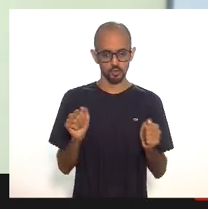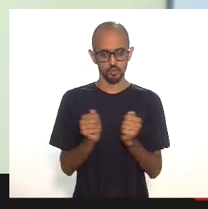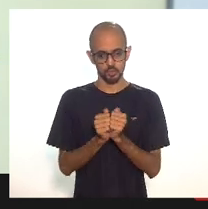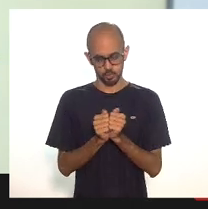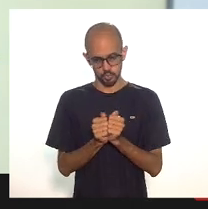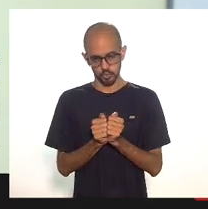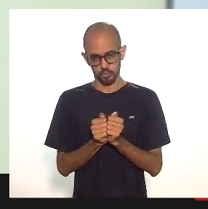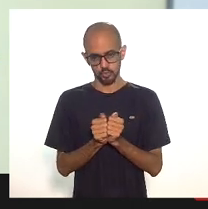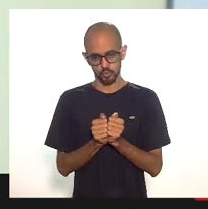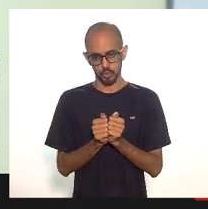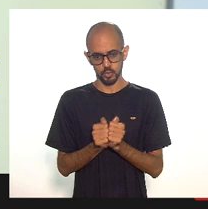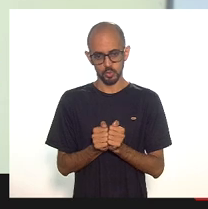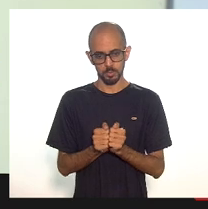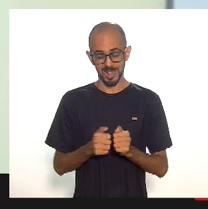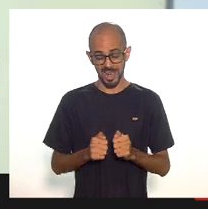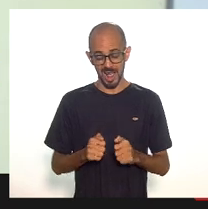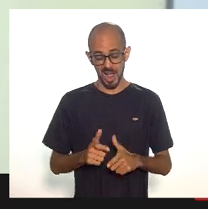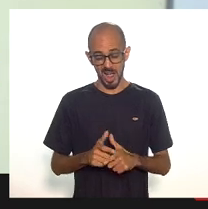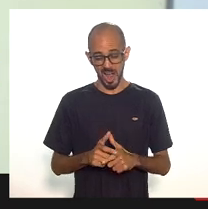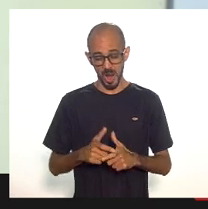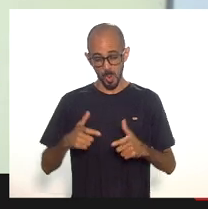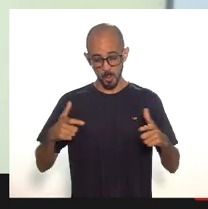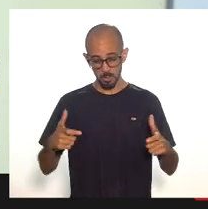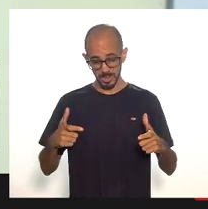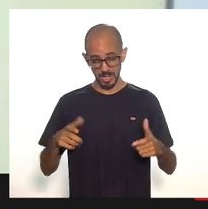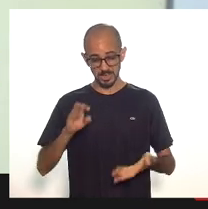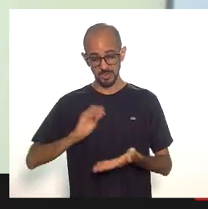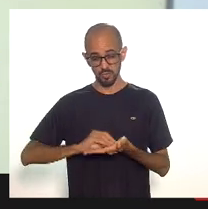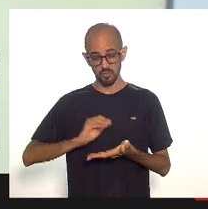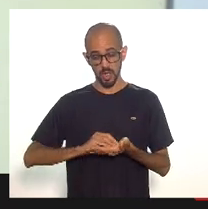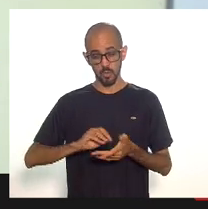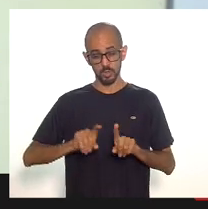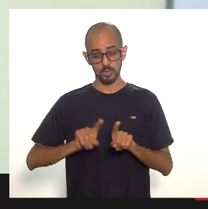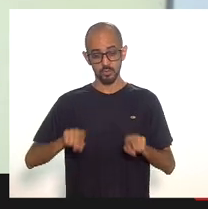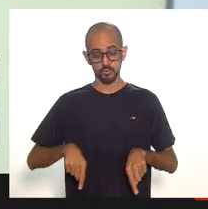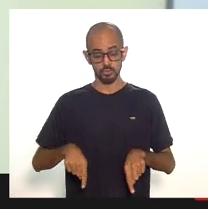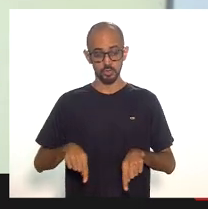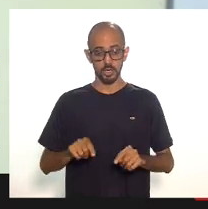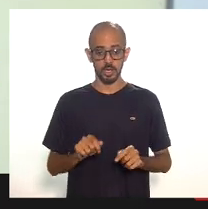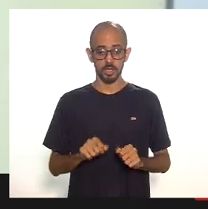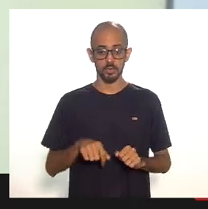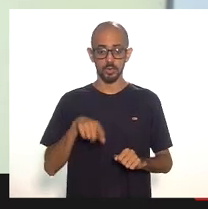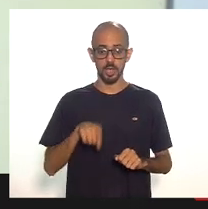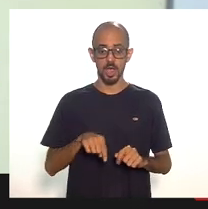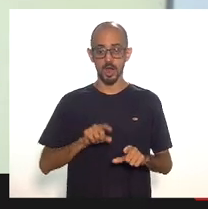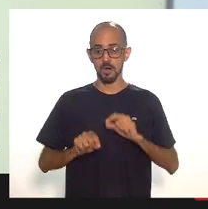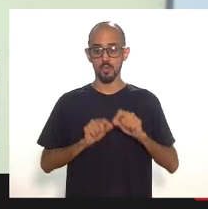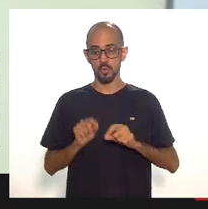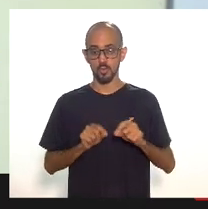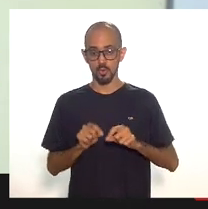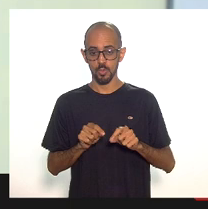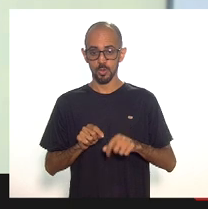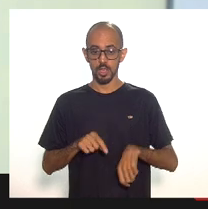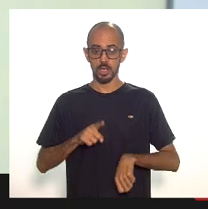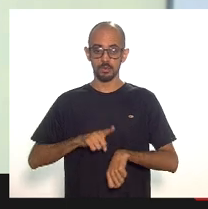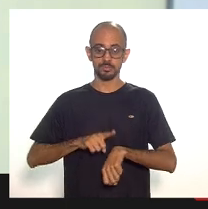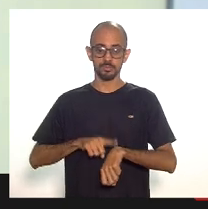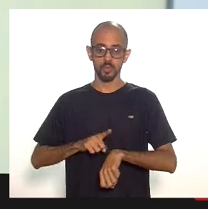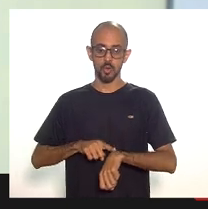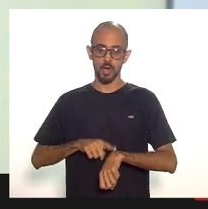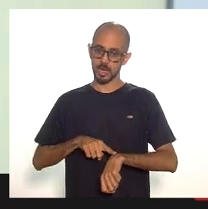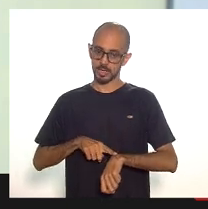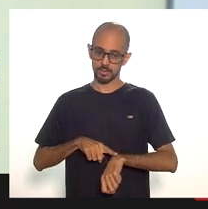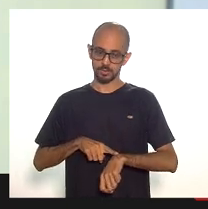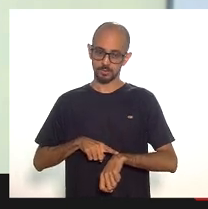para amplificar essa ausência de RH? É a questão da carga horária, é a